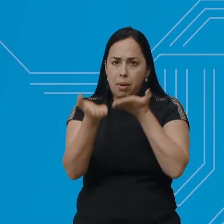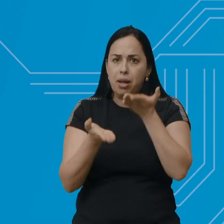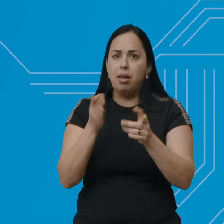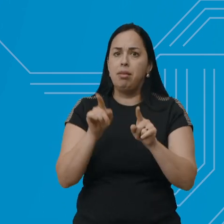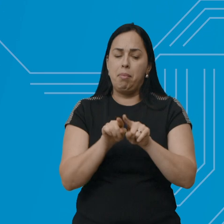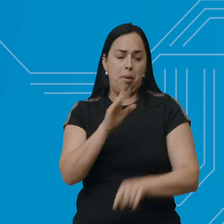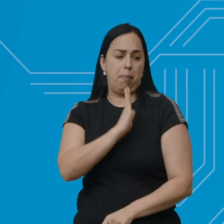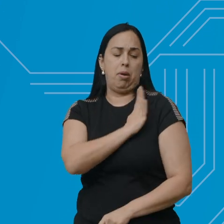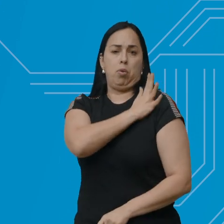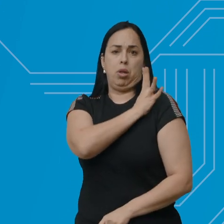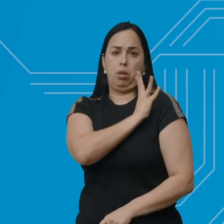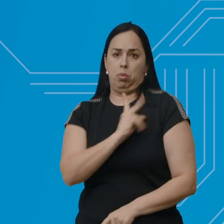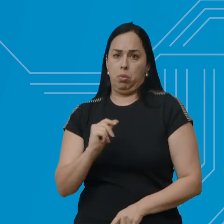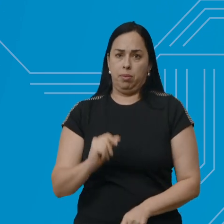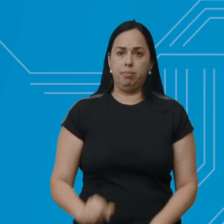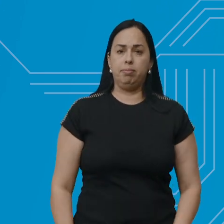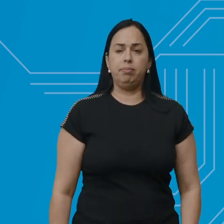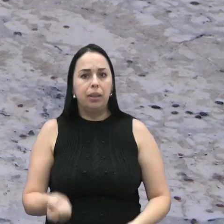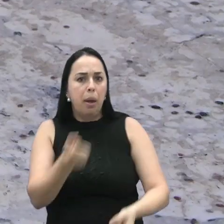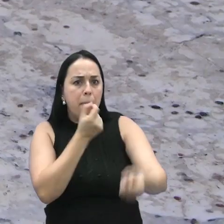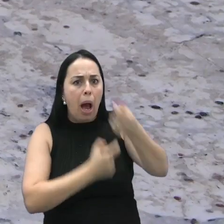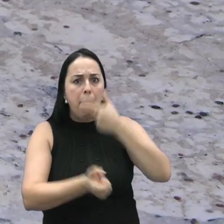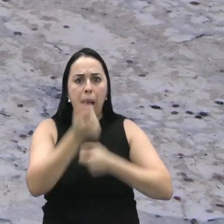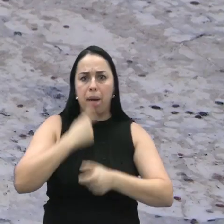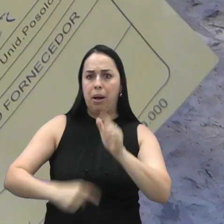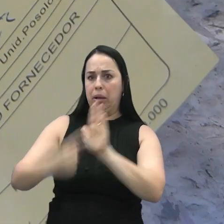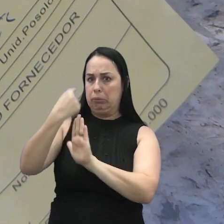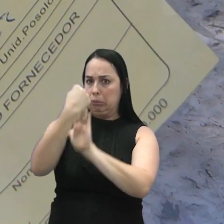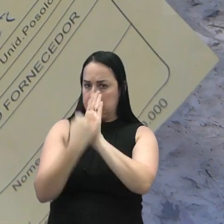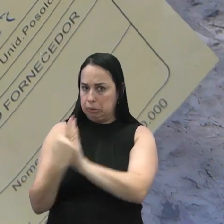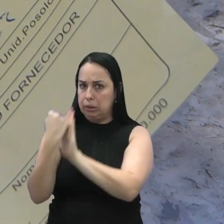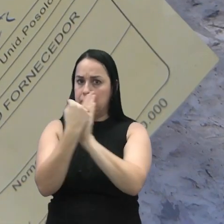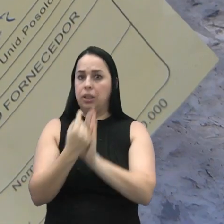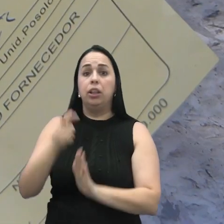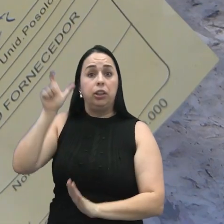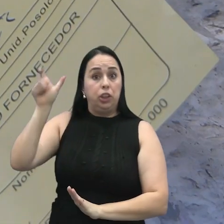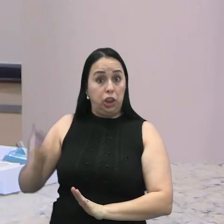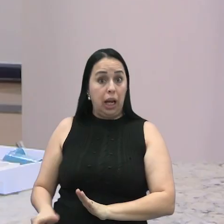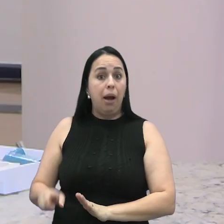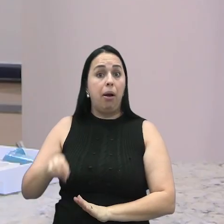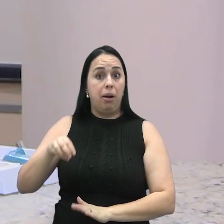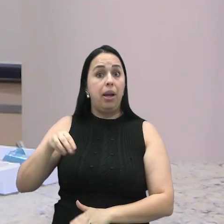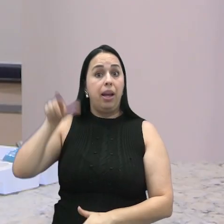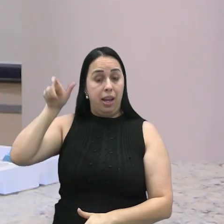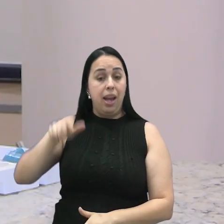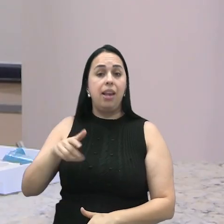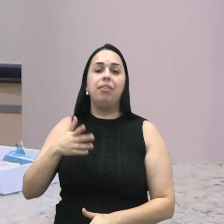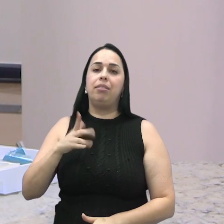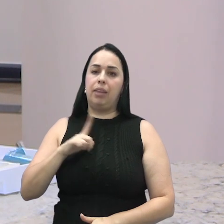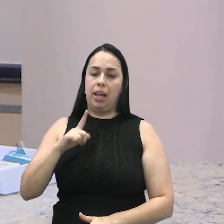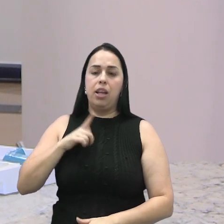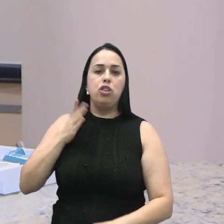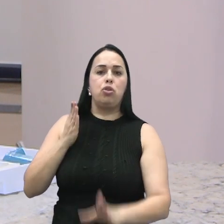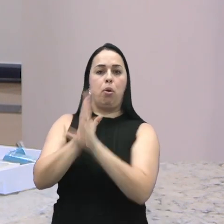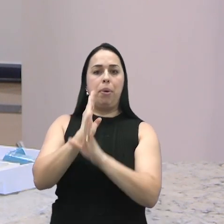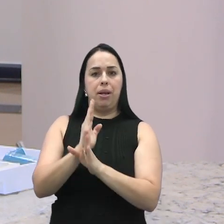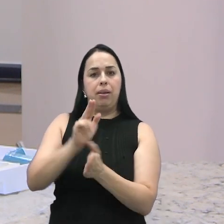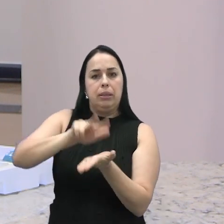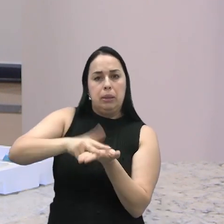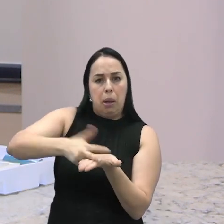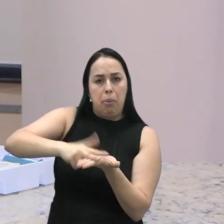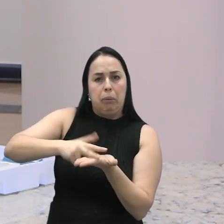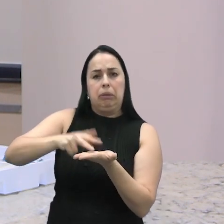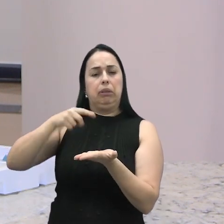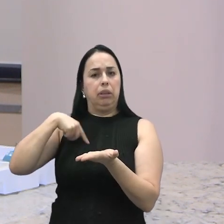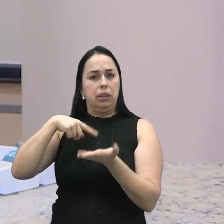ao tratamento e diminuir o preconceito. Os medicamentos e exames já fizeram parte da rotina do Matheus. Ele recebeu o